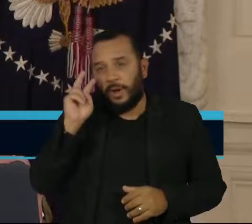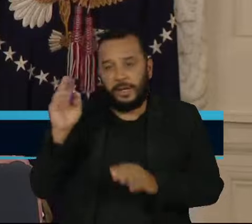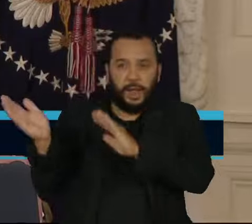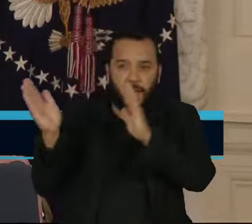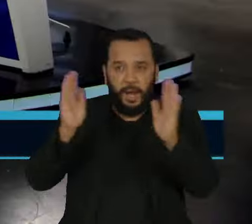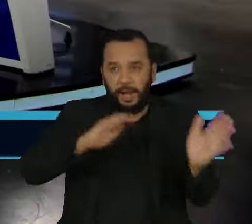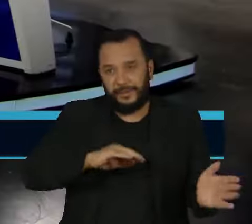biden